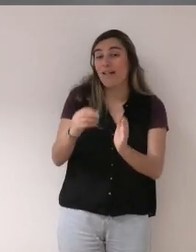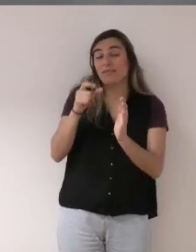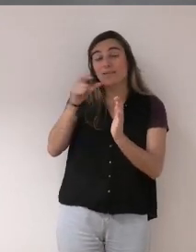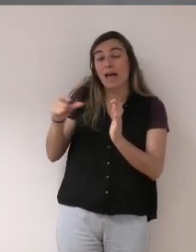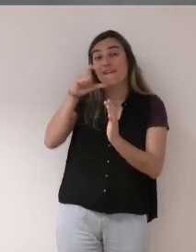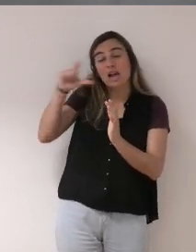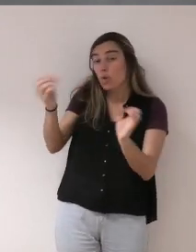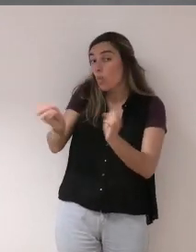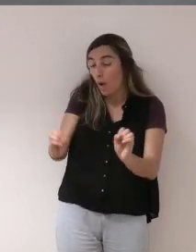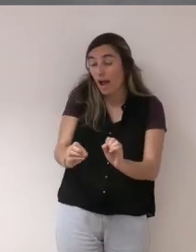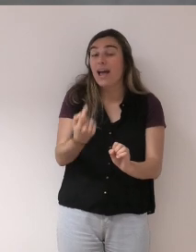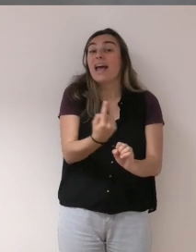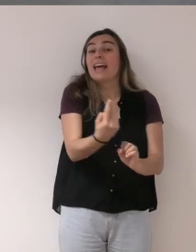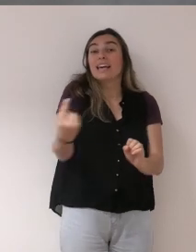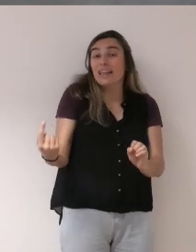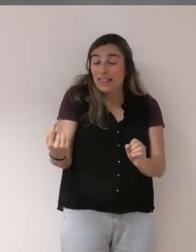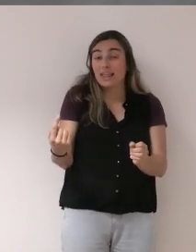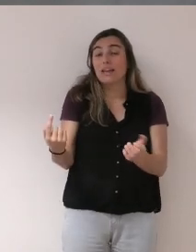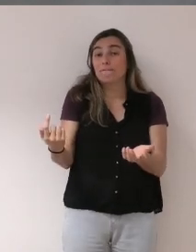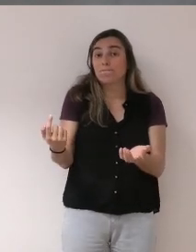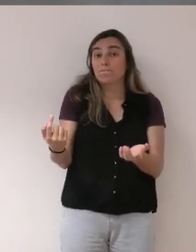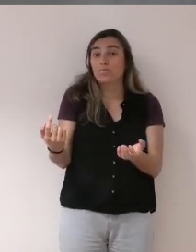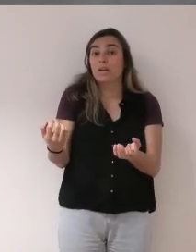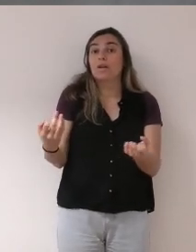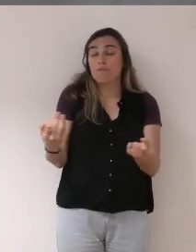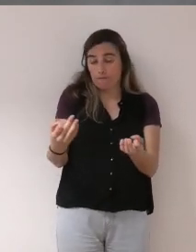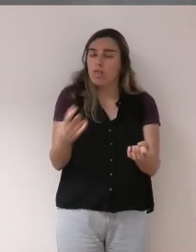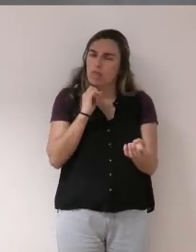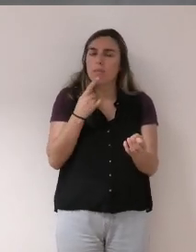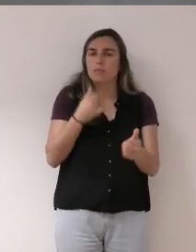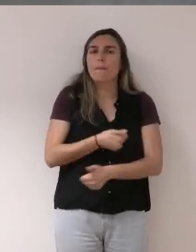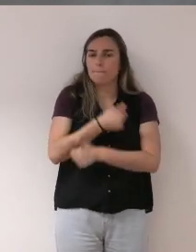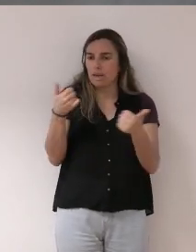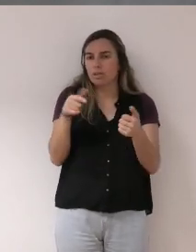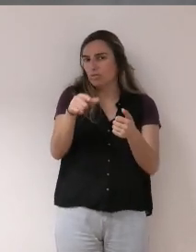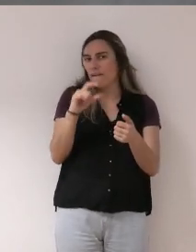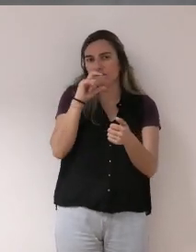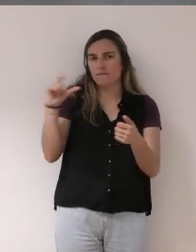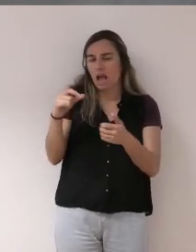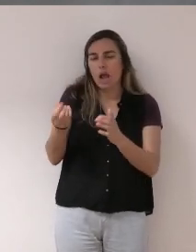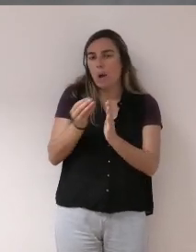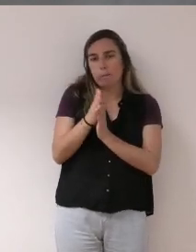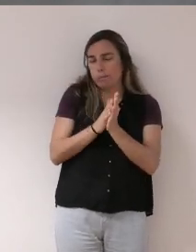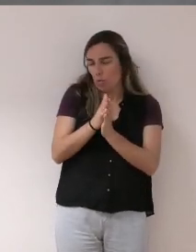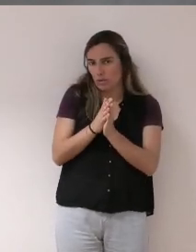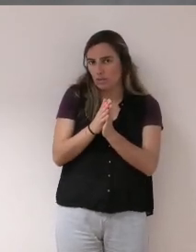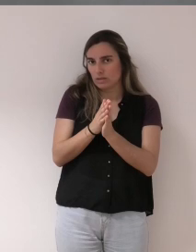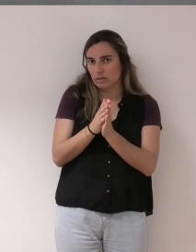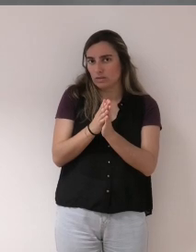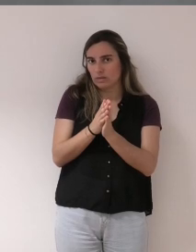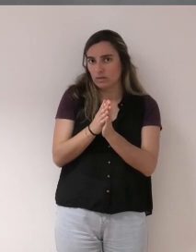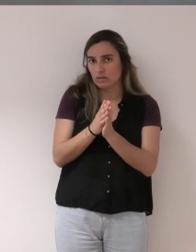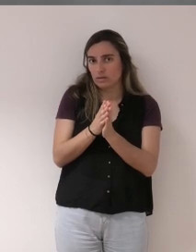Não usar maiúsculos. Que depois o Helder, acho que com grande clarividência, abandonou, não é? Porque percebeu que isso era